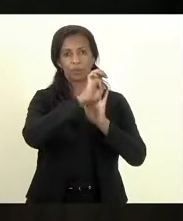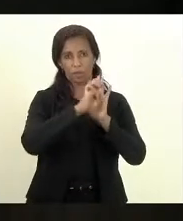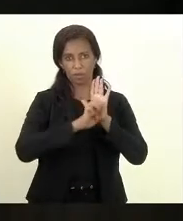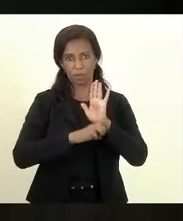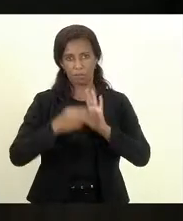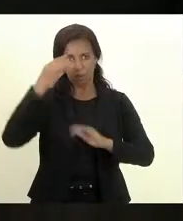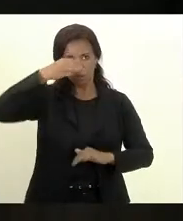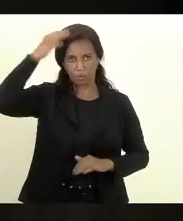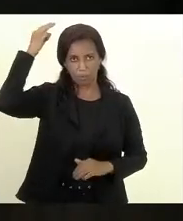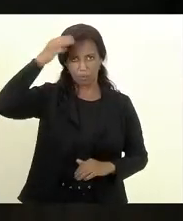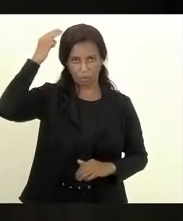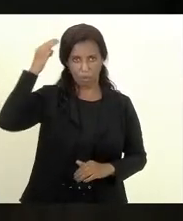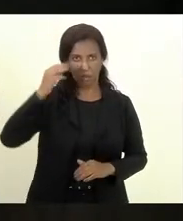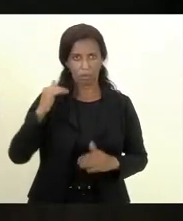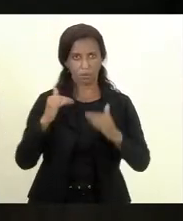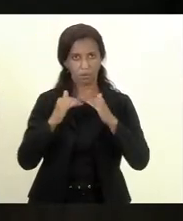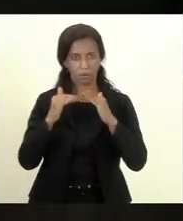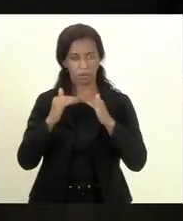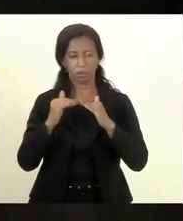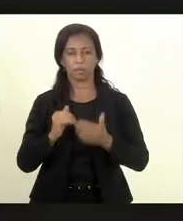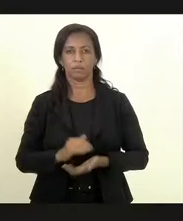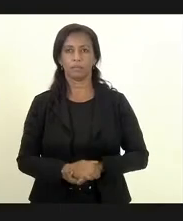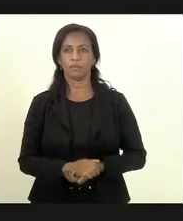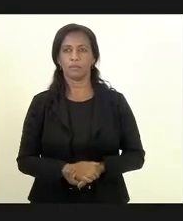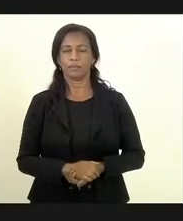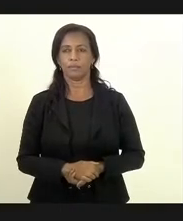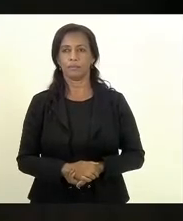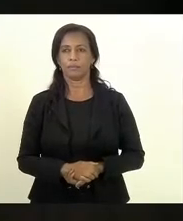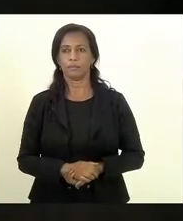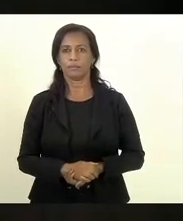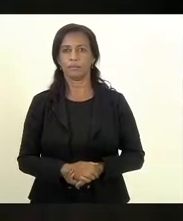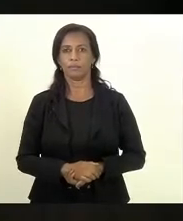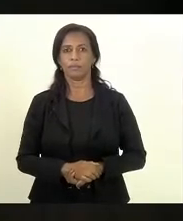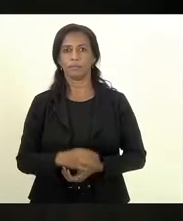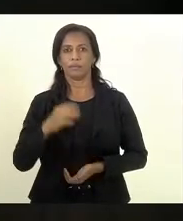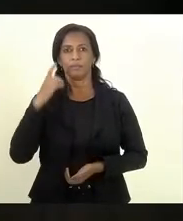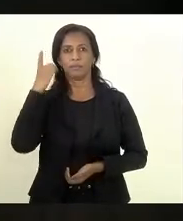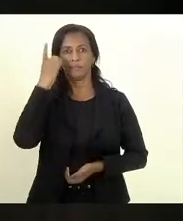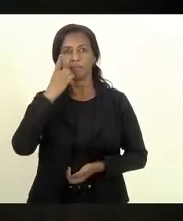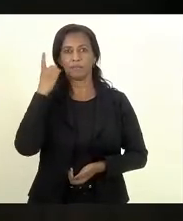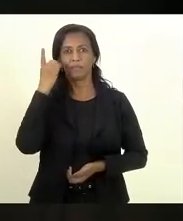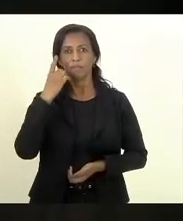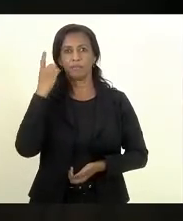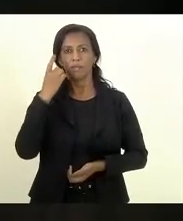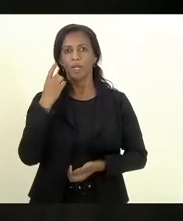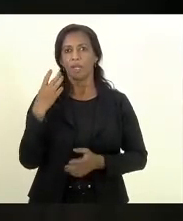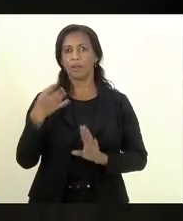isso? Isso. Ok. Deputada Marta Rocha.